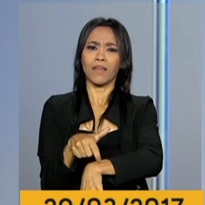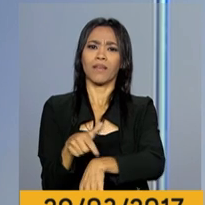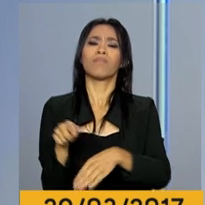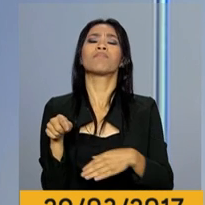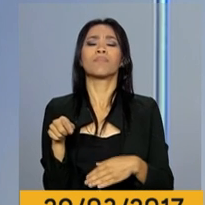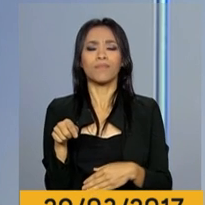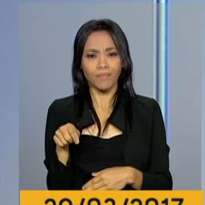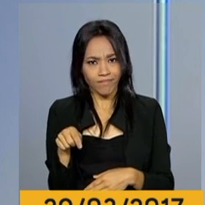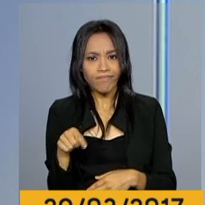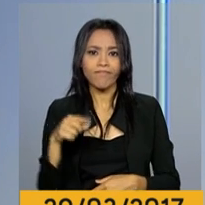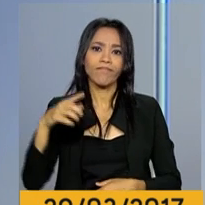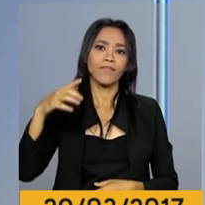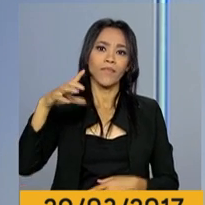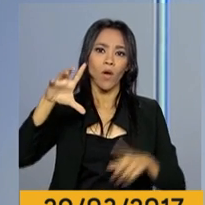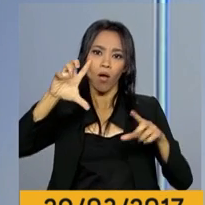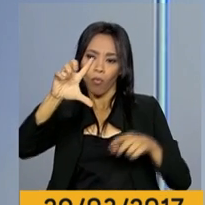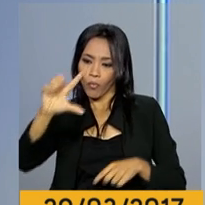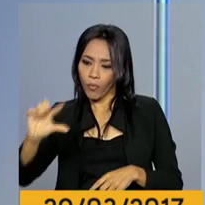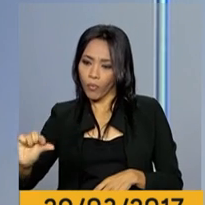a